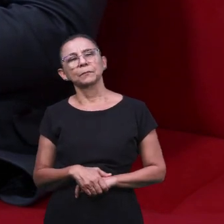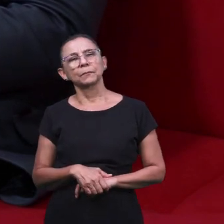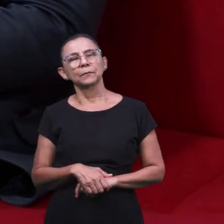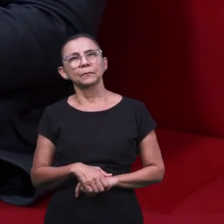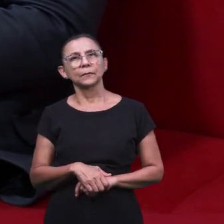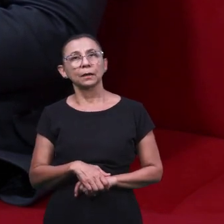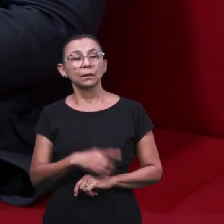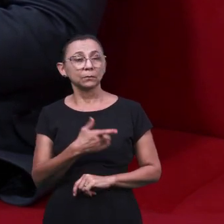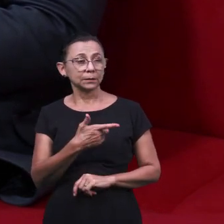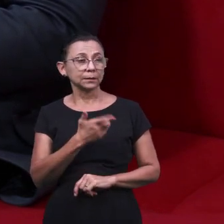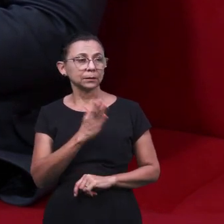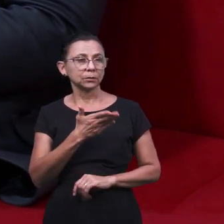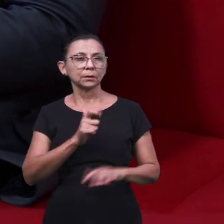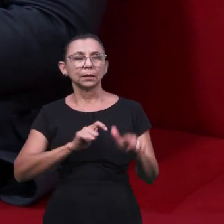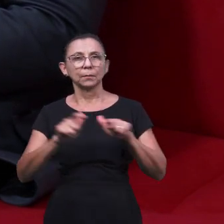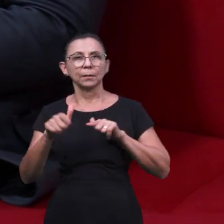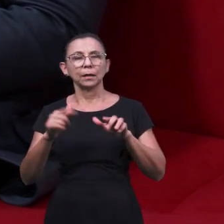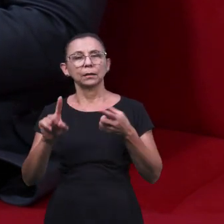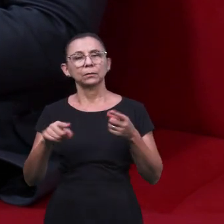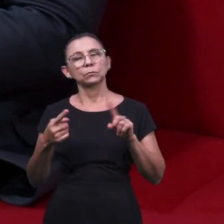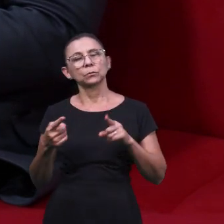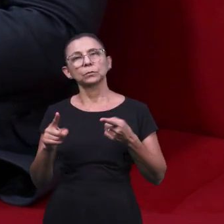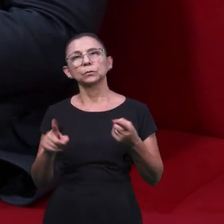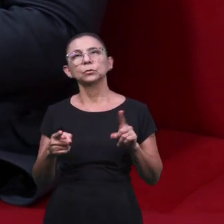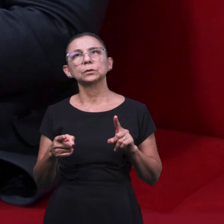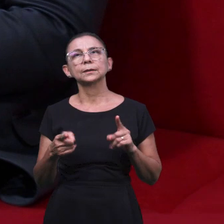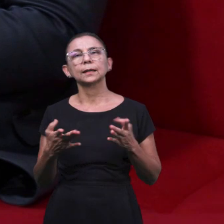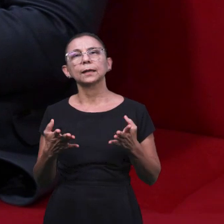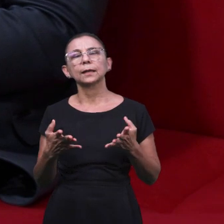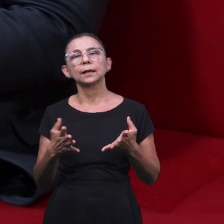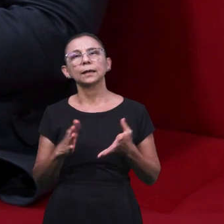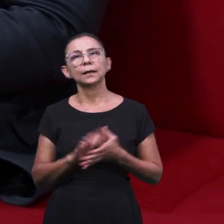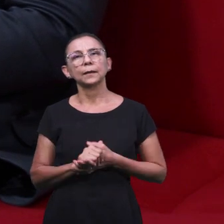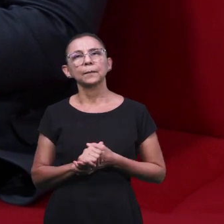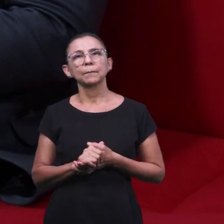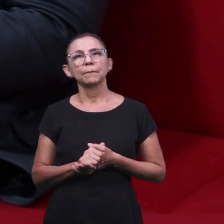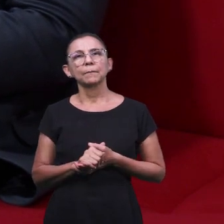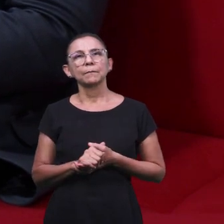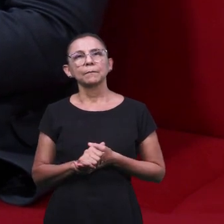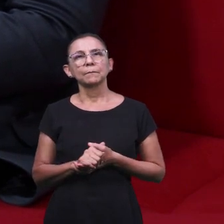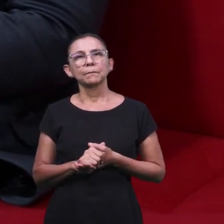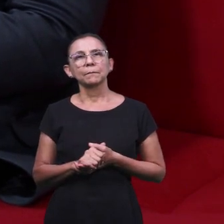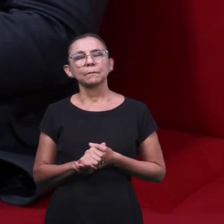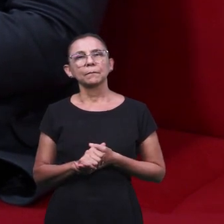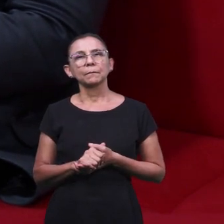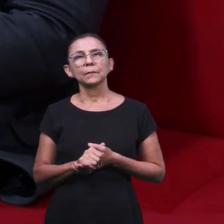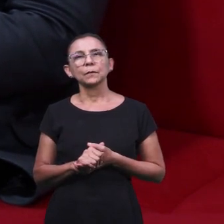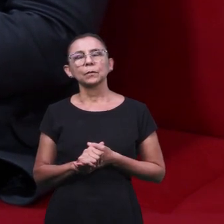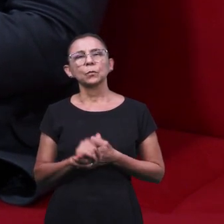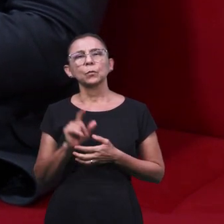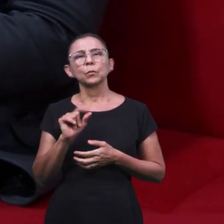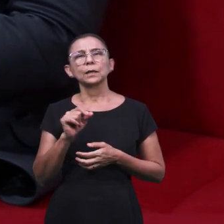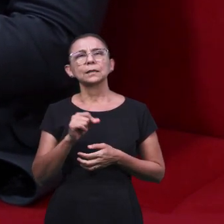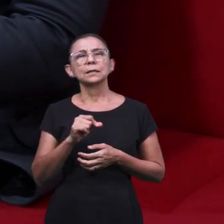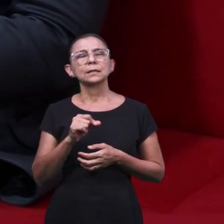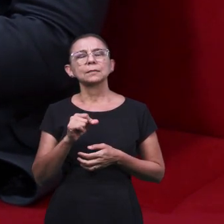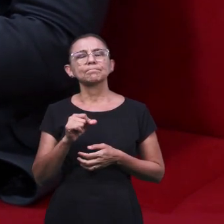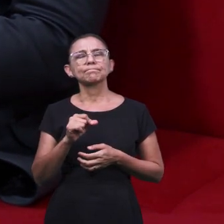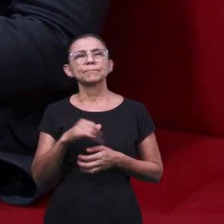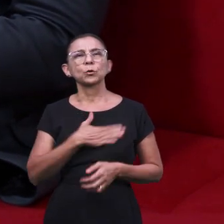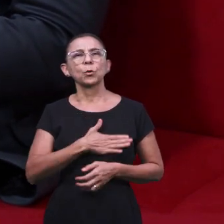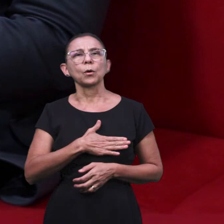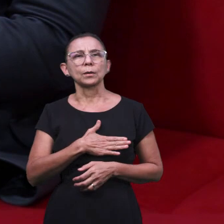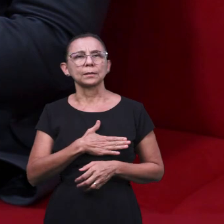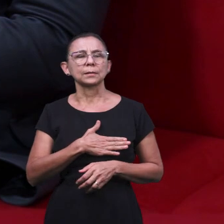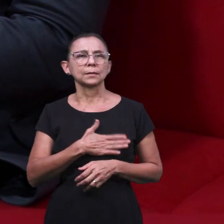música, quais são aqueles que você destaca e que assim, marcaram sua história? Então, quando eu voltei